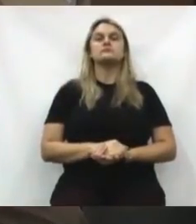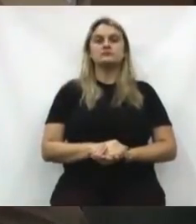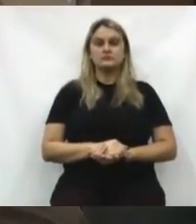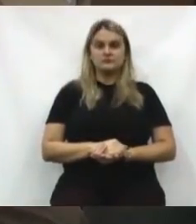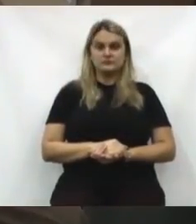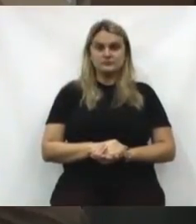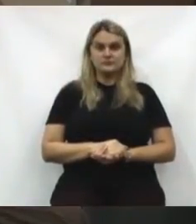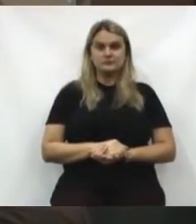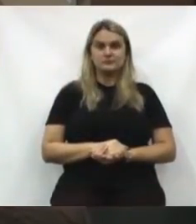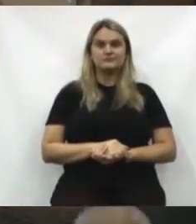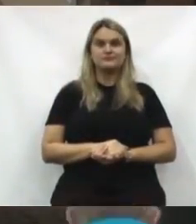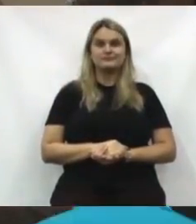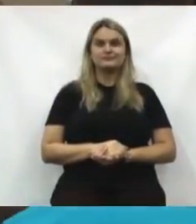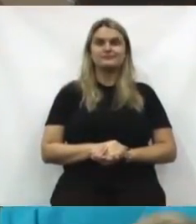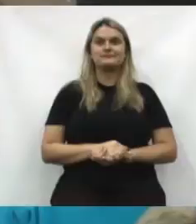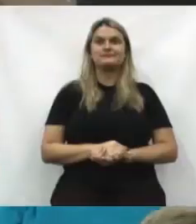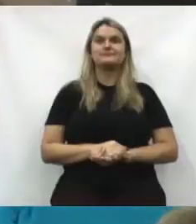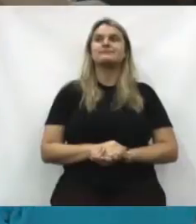da Vitória.